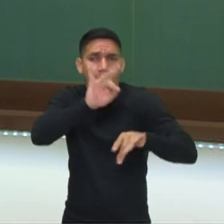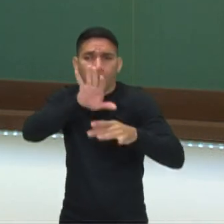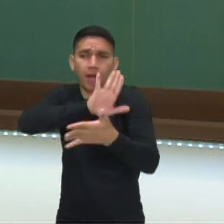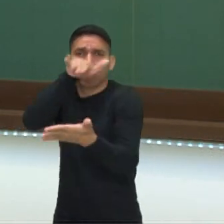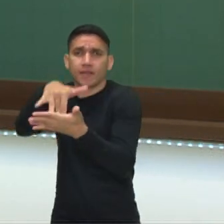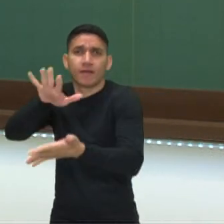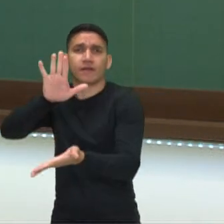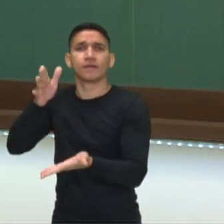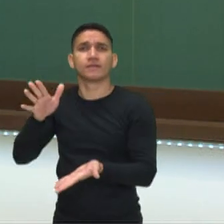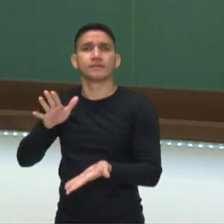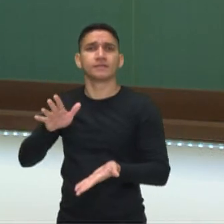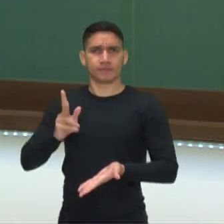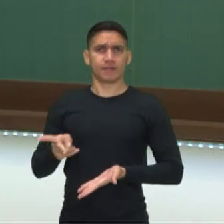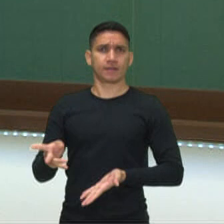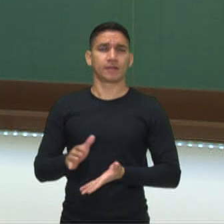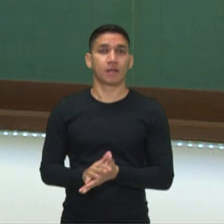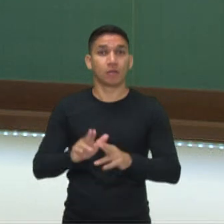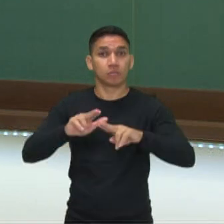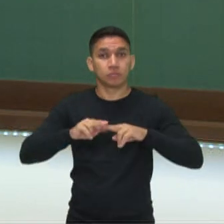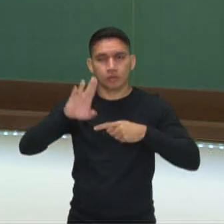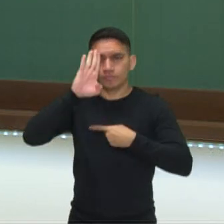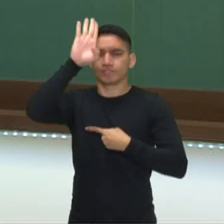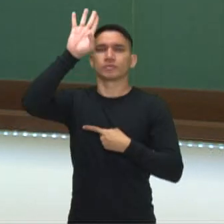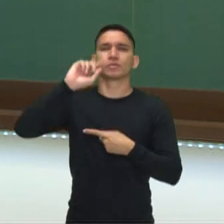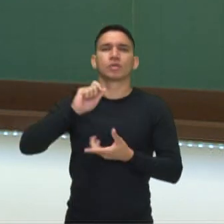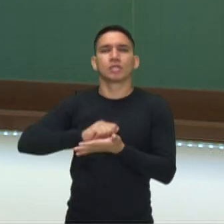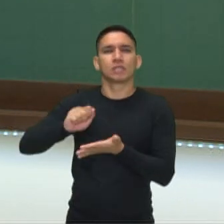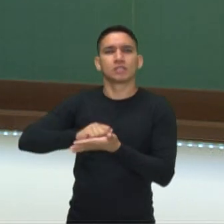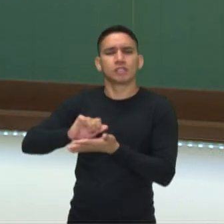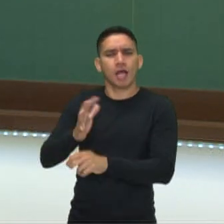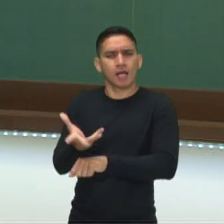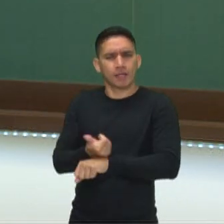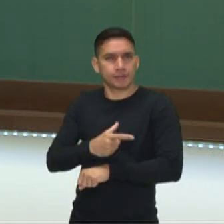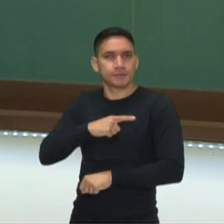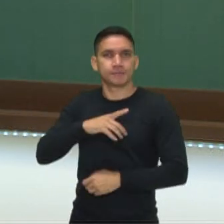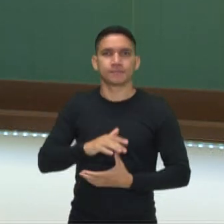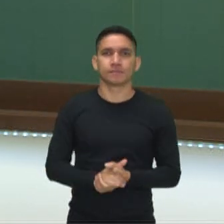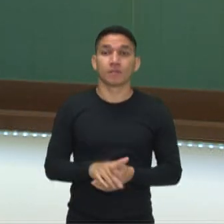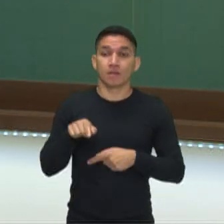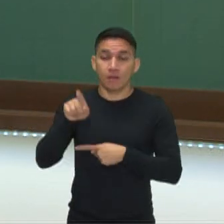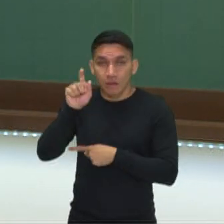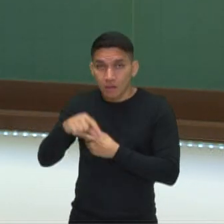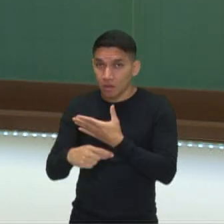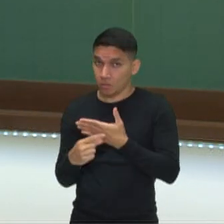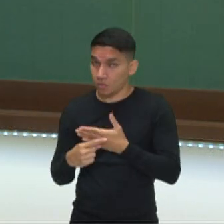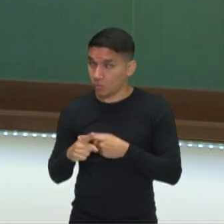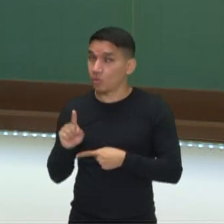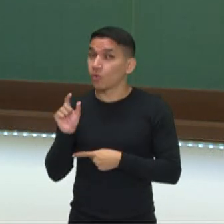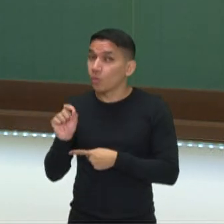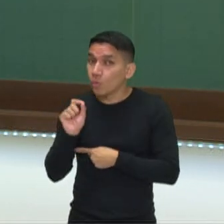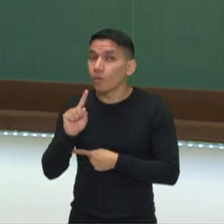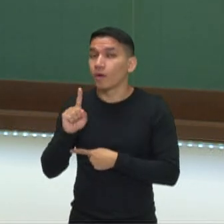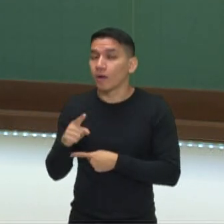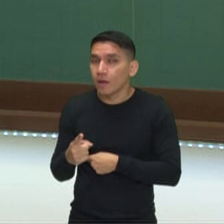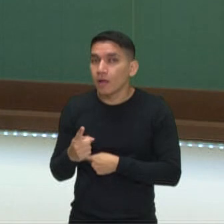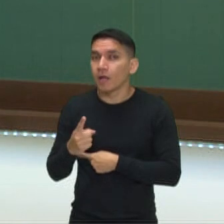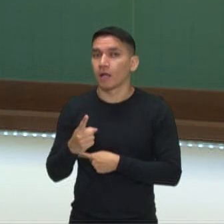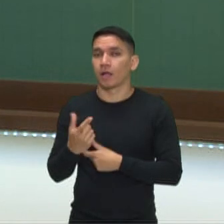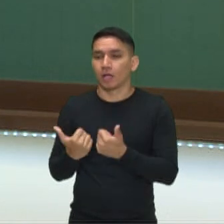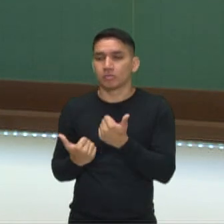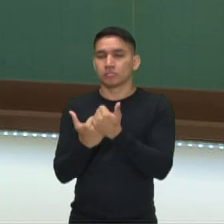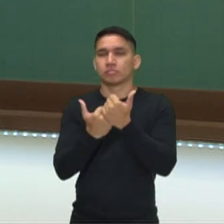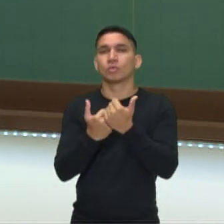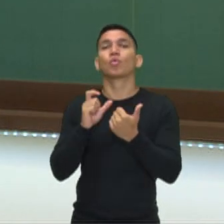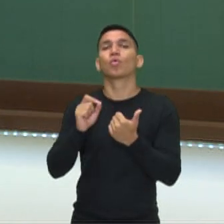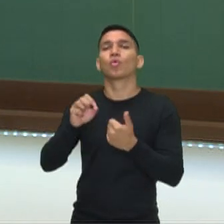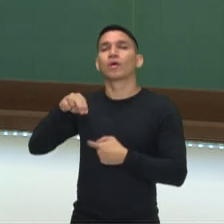muito destaque nessa questão dele escrever com grande habilidade. E ele foi, inclusive, tutor do imperador Nero, ou seja,